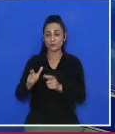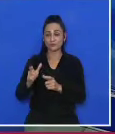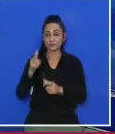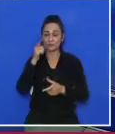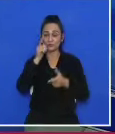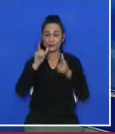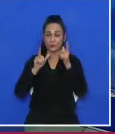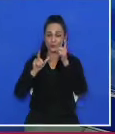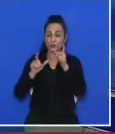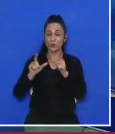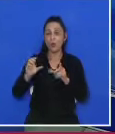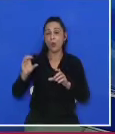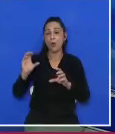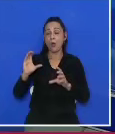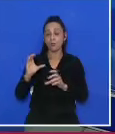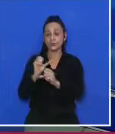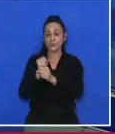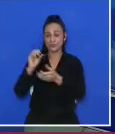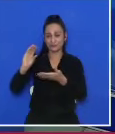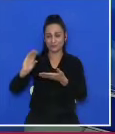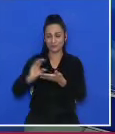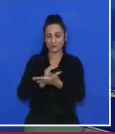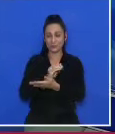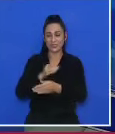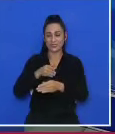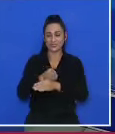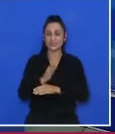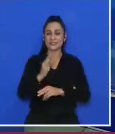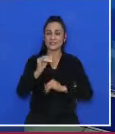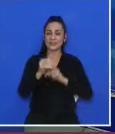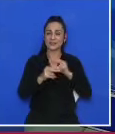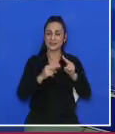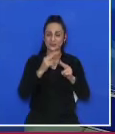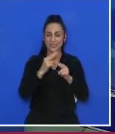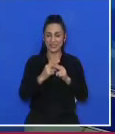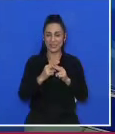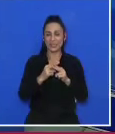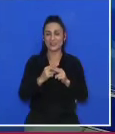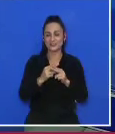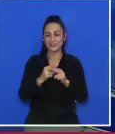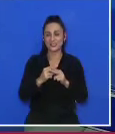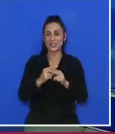onde são as apostas vencedoras ou se o prêmio está acumulado, acessando a página da Caixa